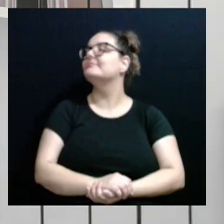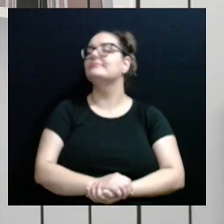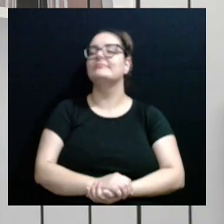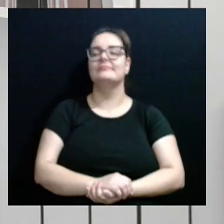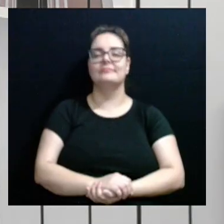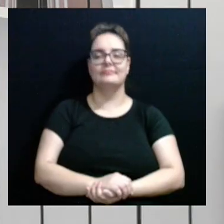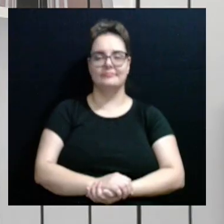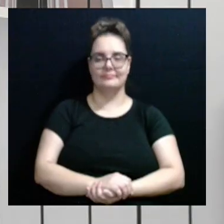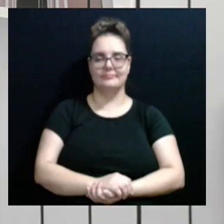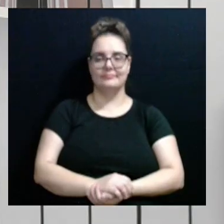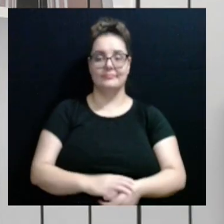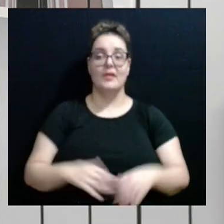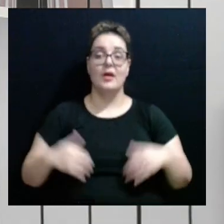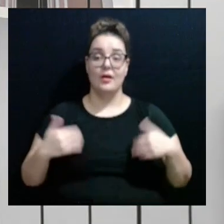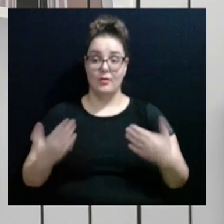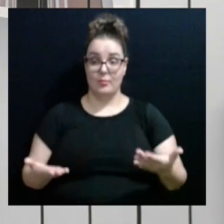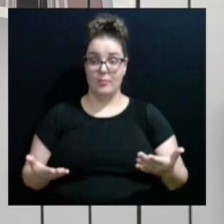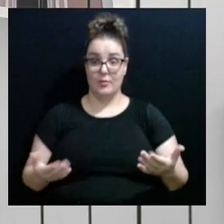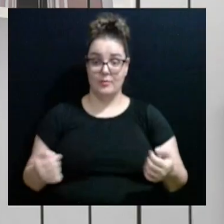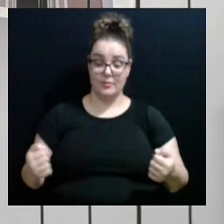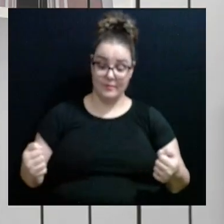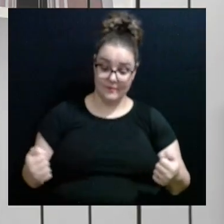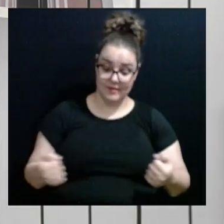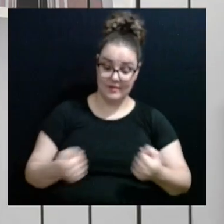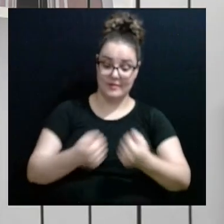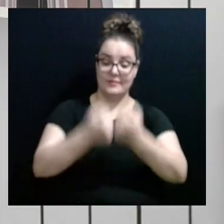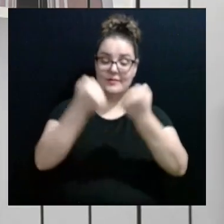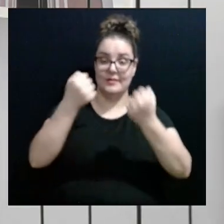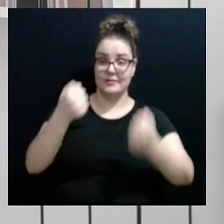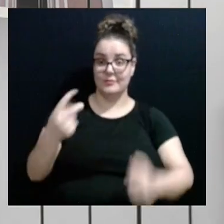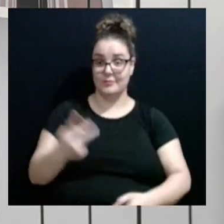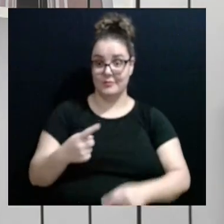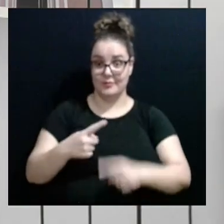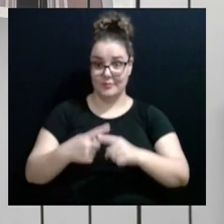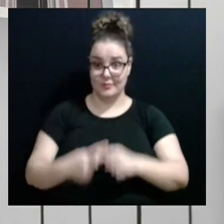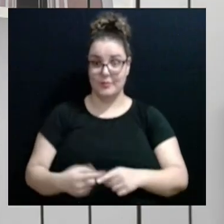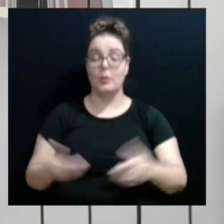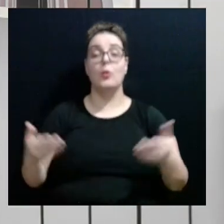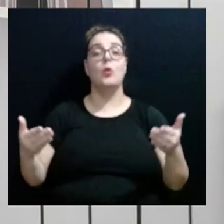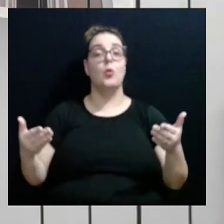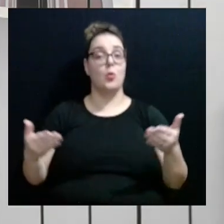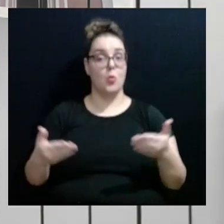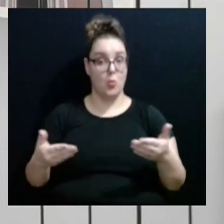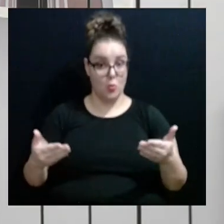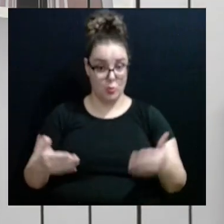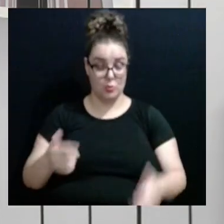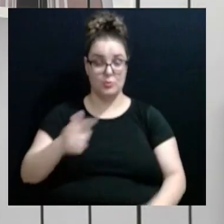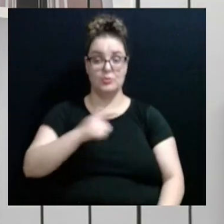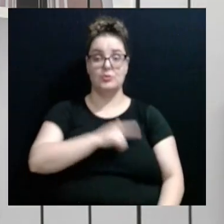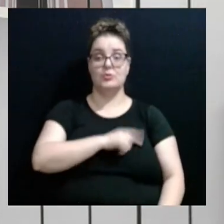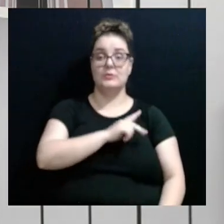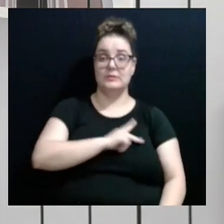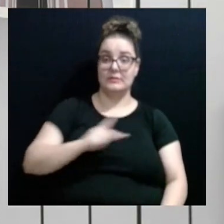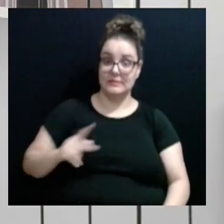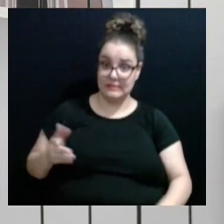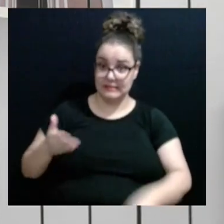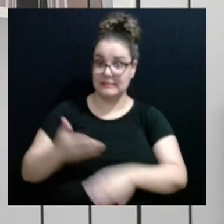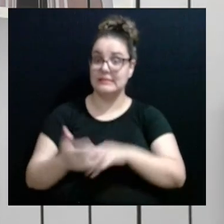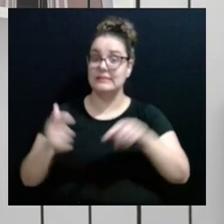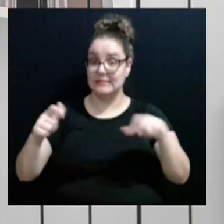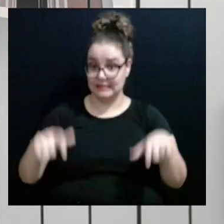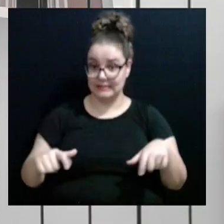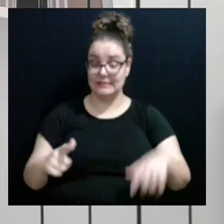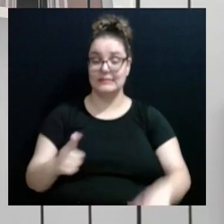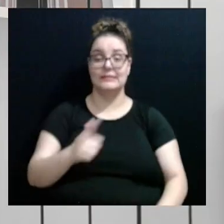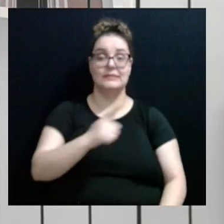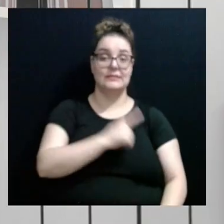Bom, e vamos aos confrontos da segunda fase, porque hoje Guarani e Ponte Preta entram em campo. O Bugre enfrenta